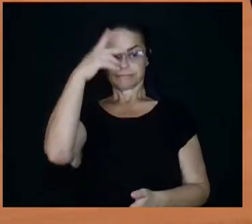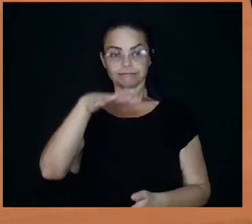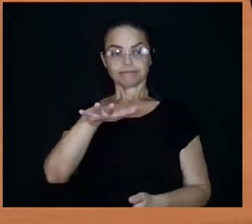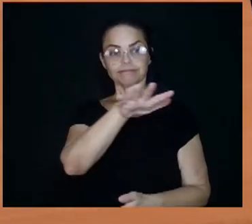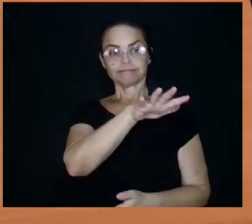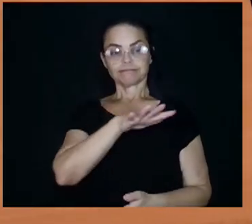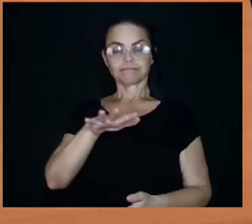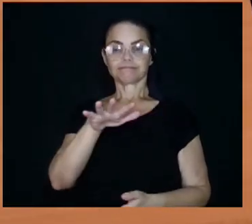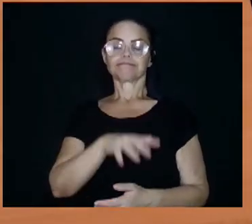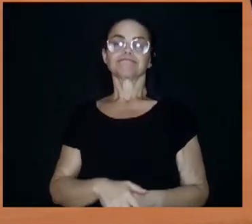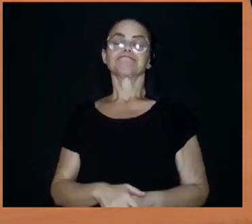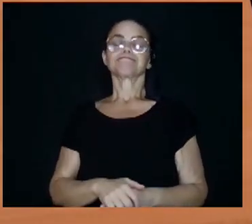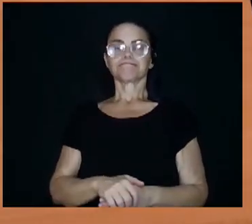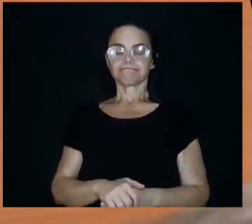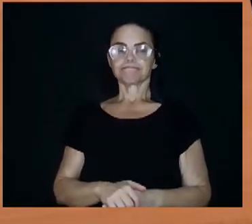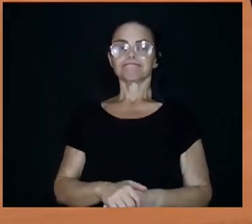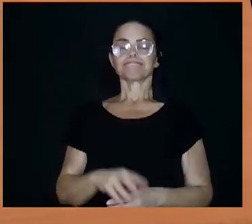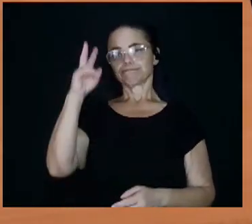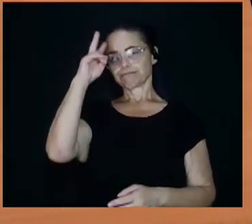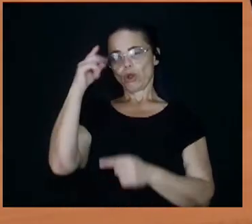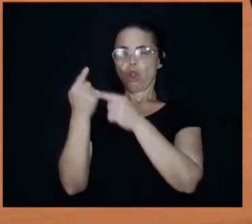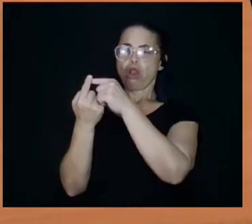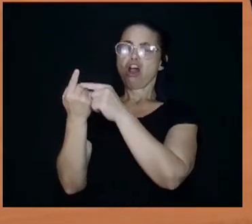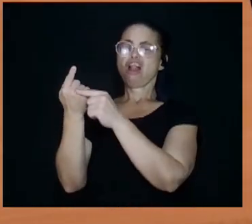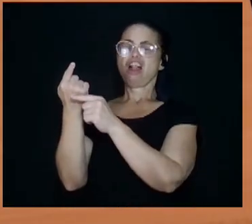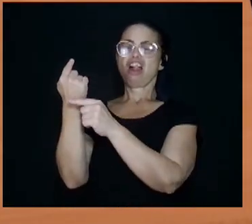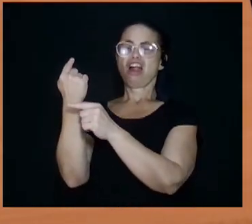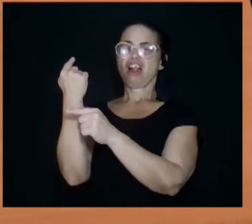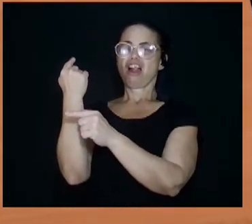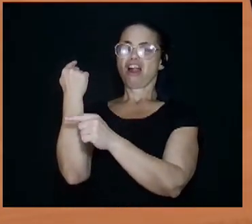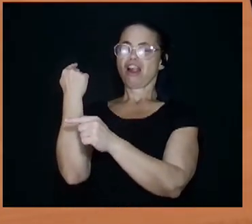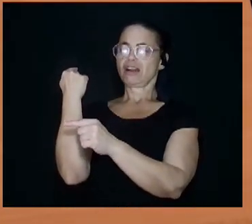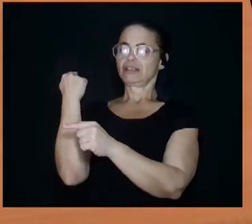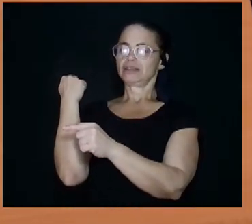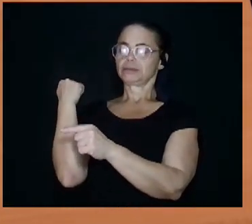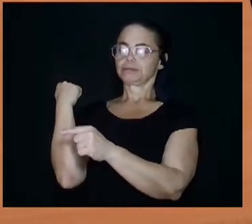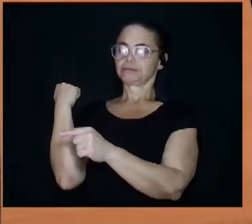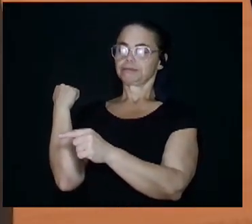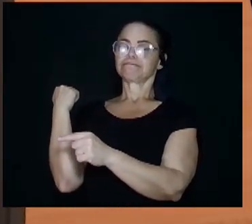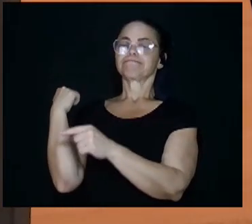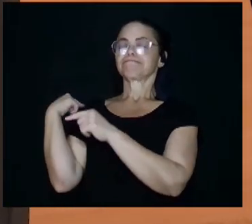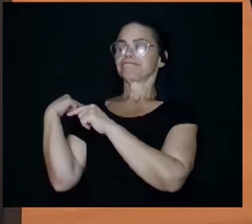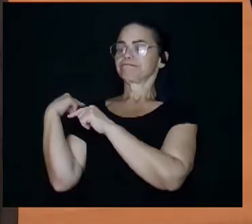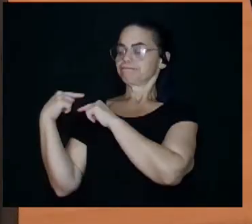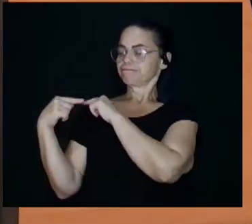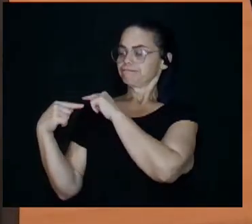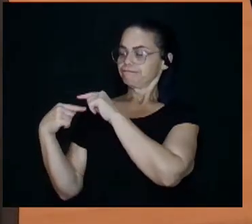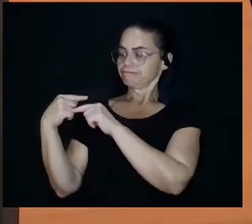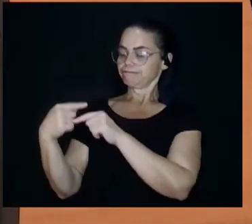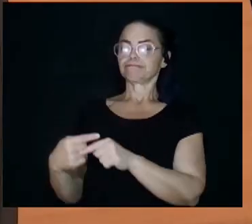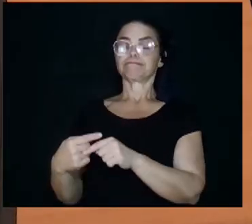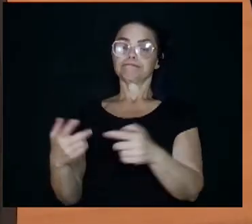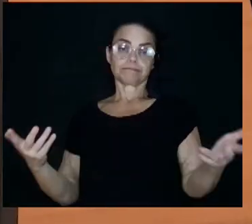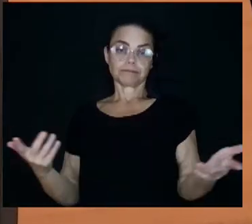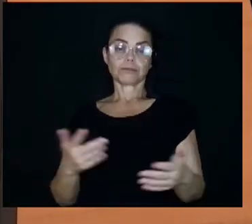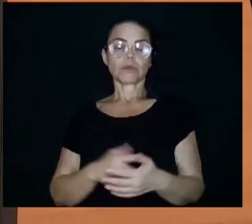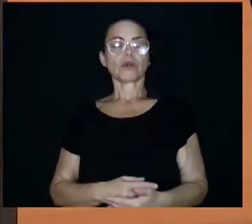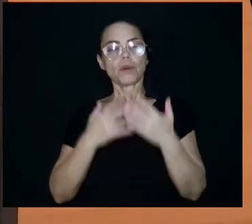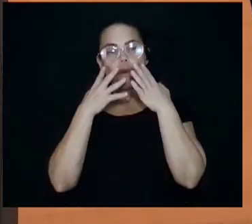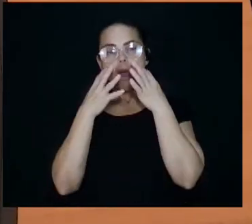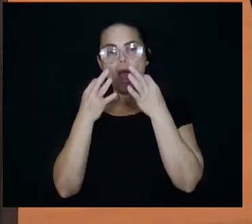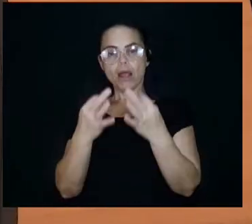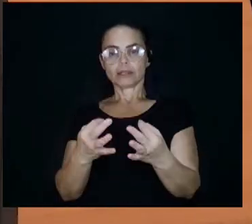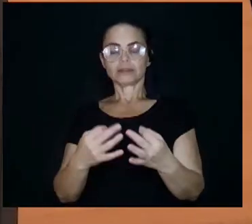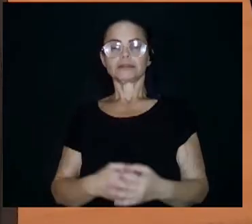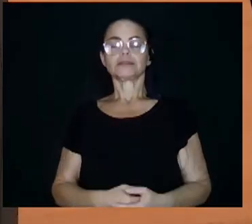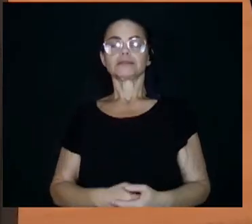uma história que a gagueira traz em séculos aí a respeito de sua manifestação. A gente sabe que quem gagueja não